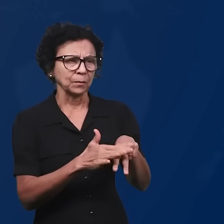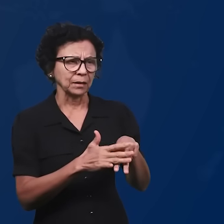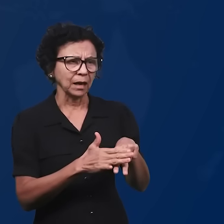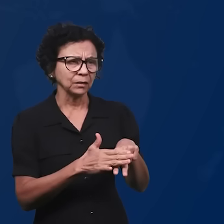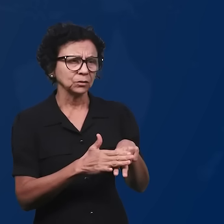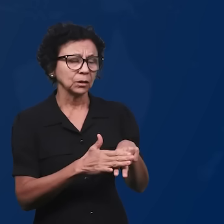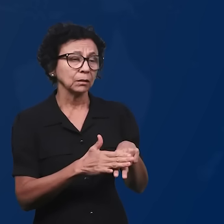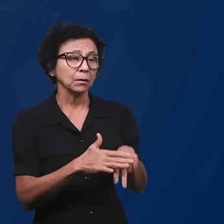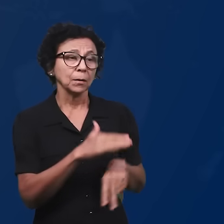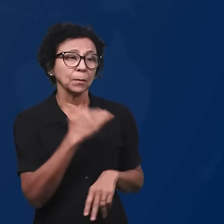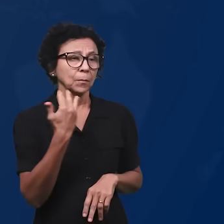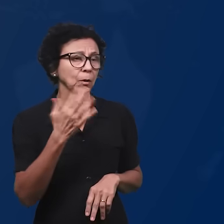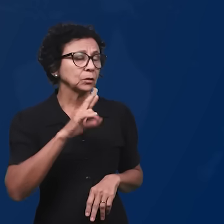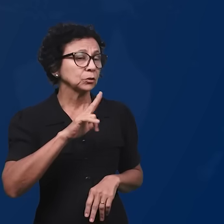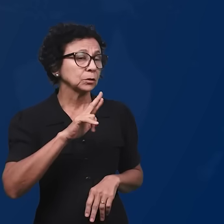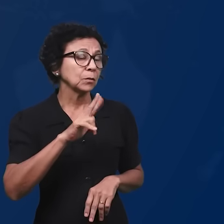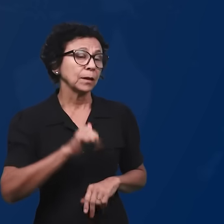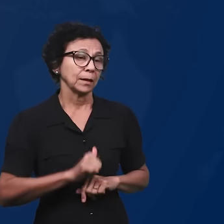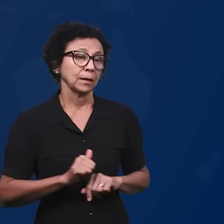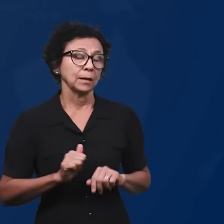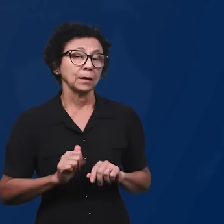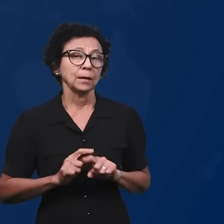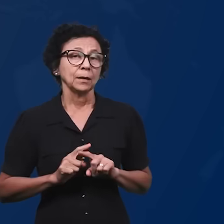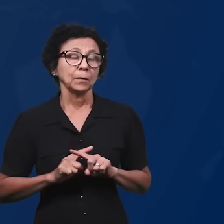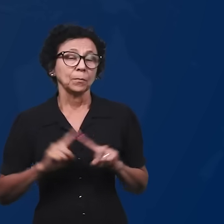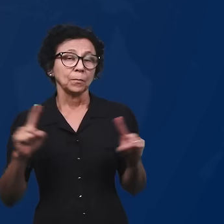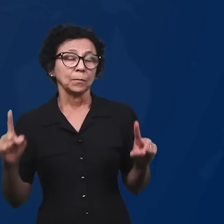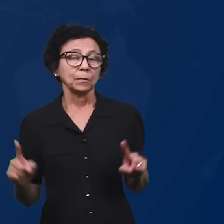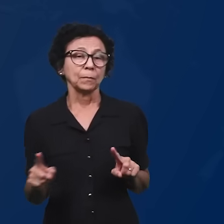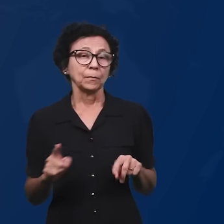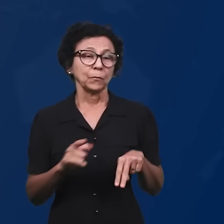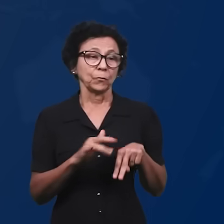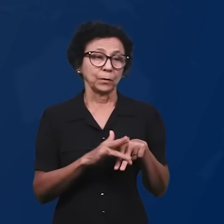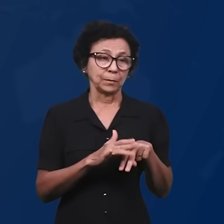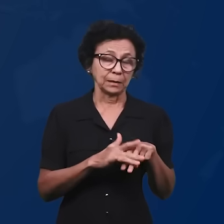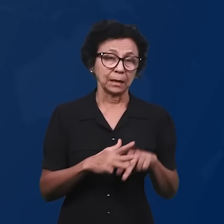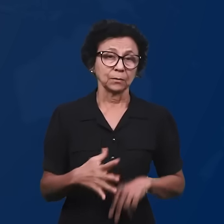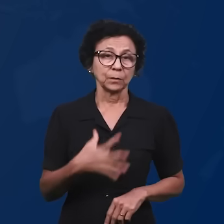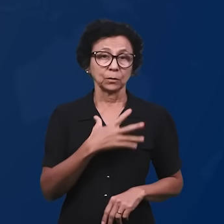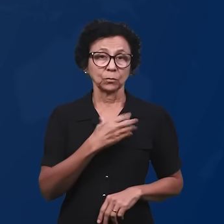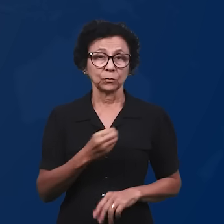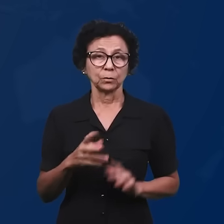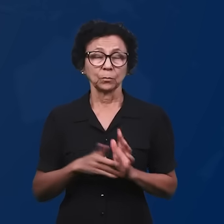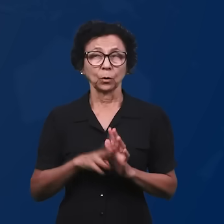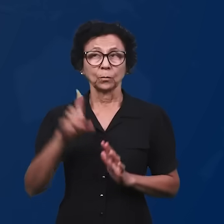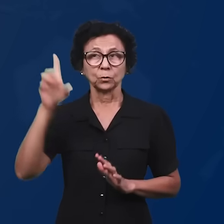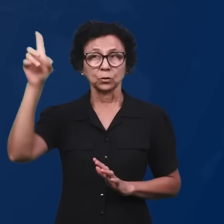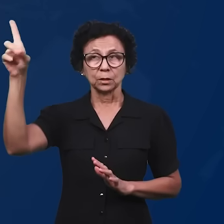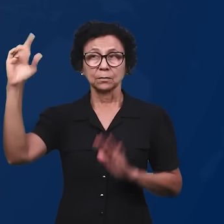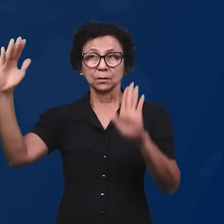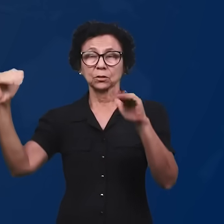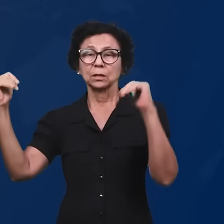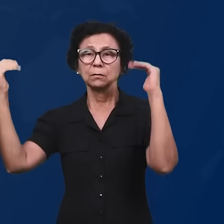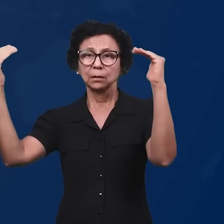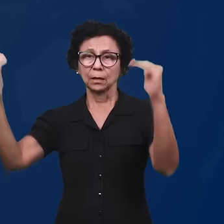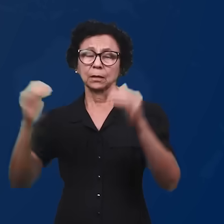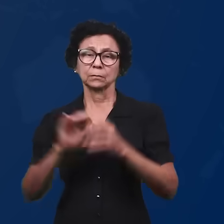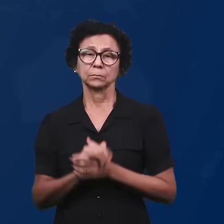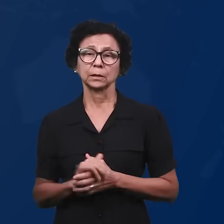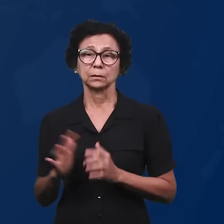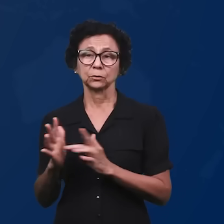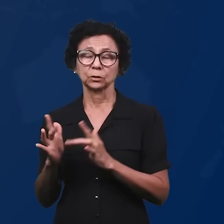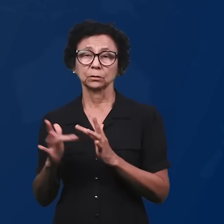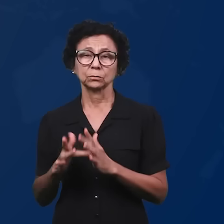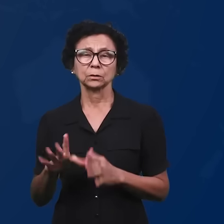Deus seja glorificado por ela. Ora, Jesus amava a Marta e a sua irmã e a Lázaro.